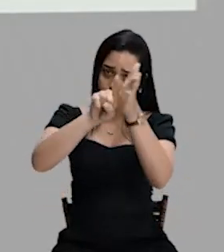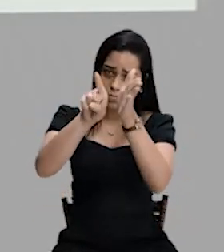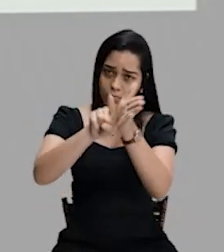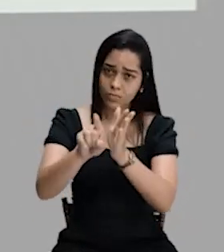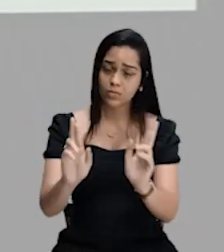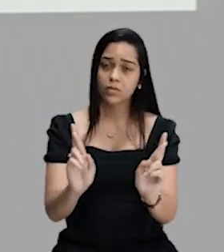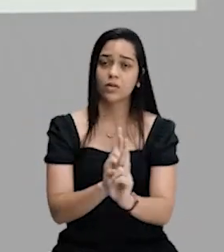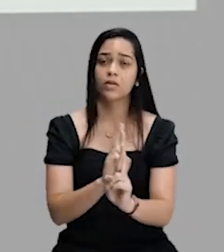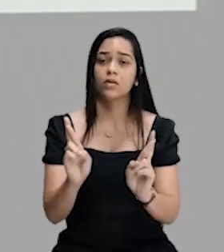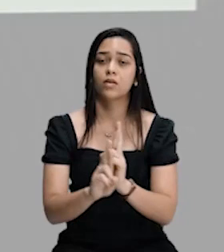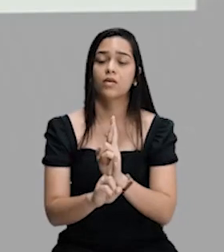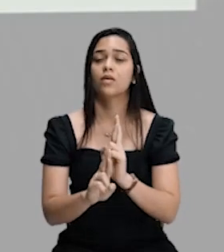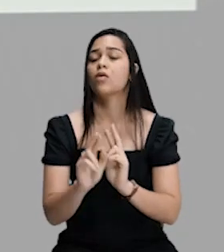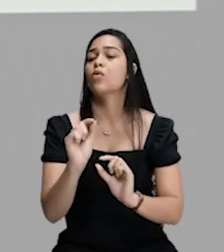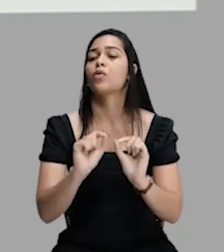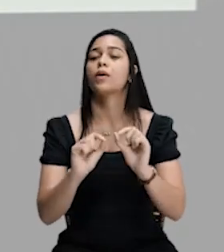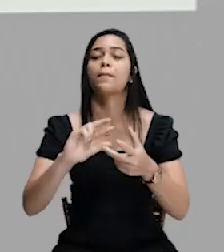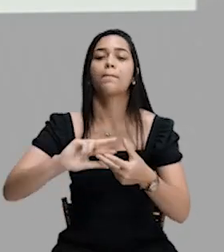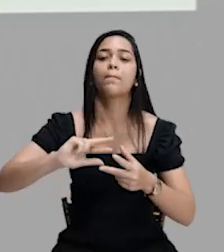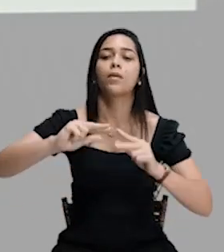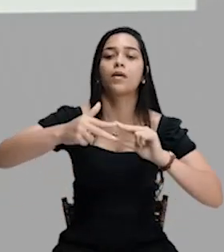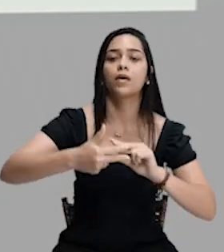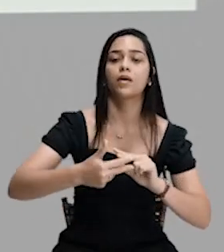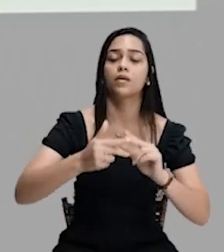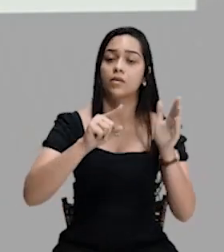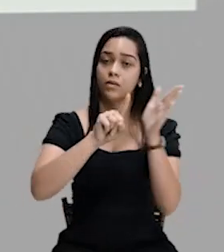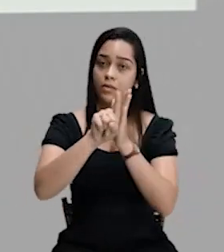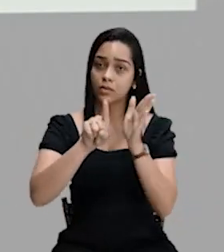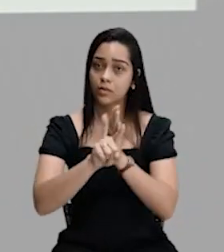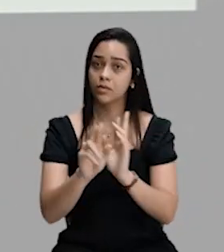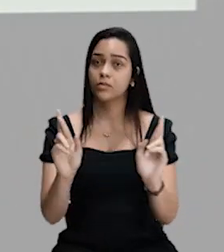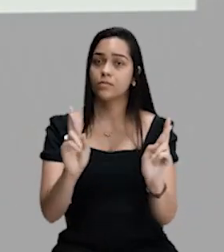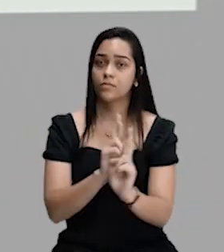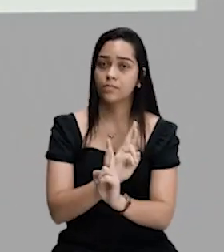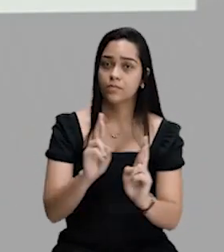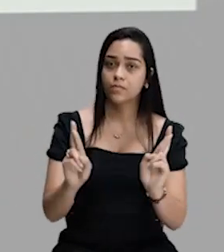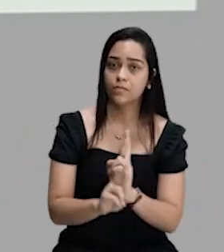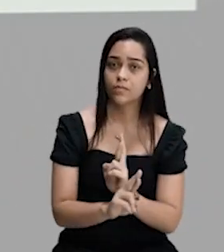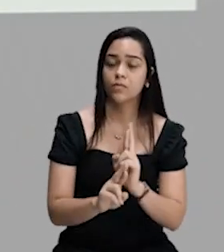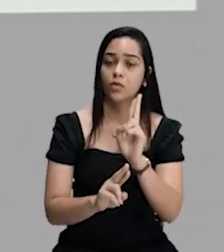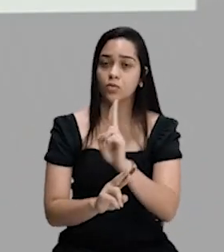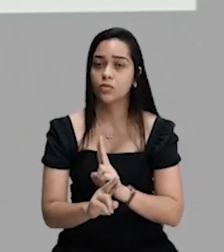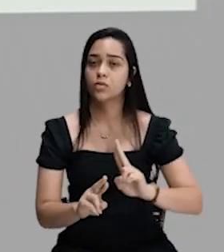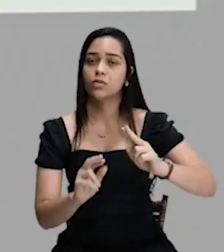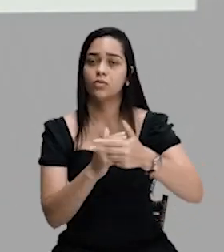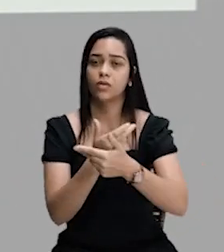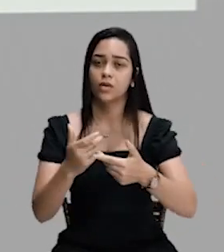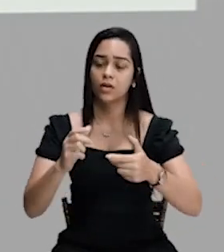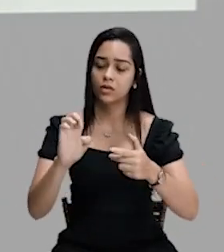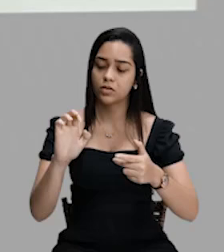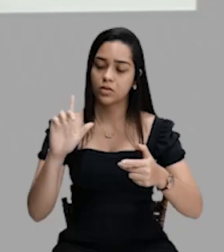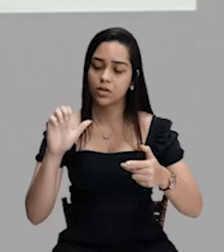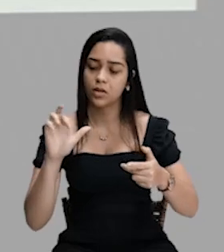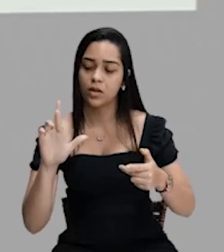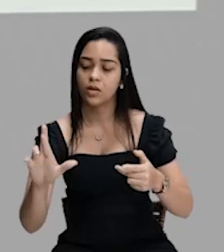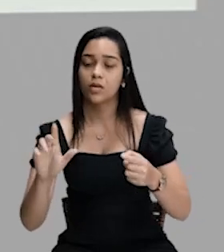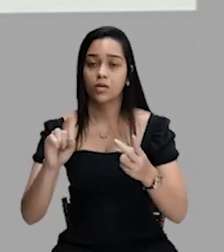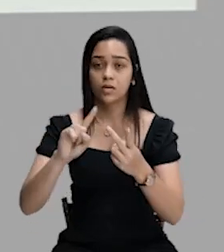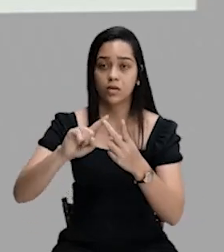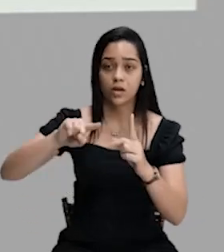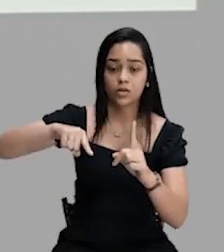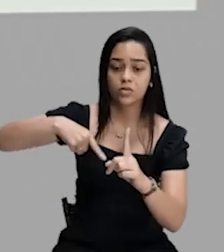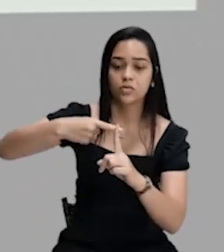sobre poliedro tá questões envolvendo poliedro usando fórmula de Euler usamos